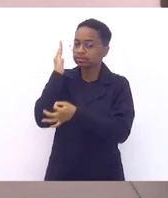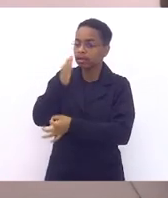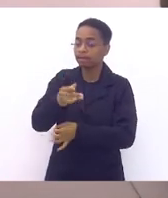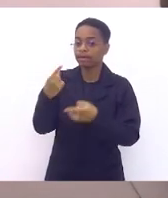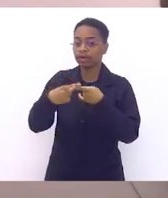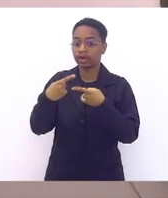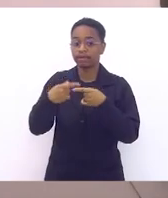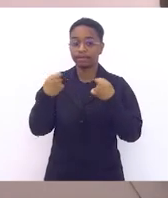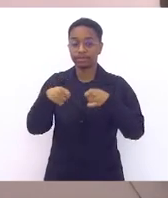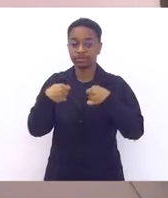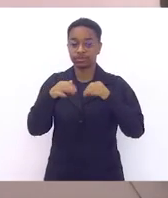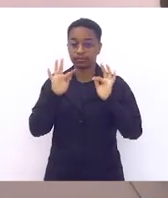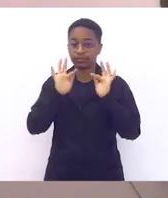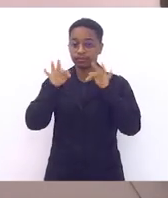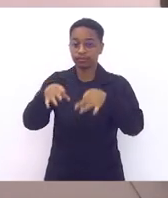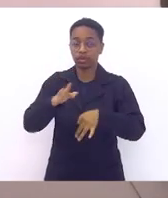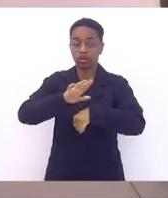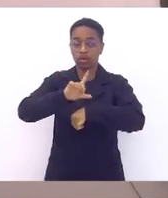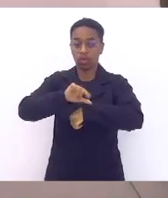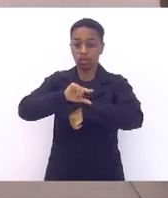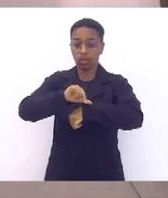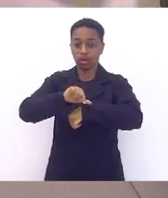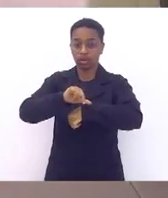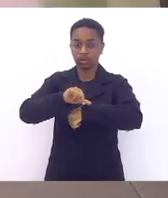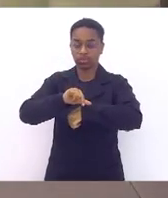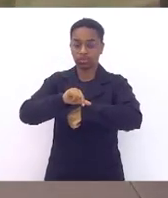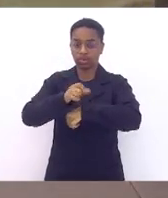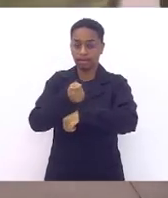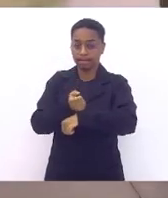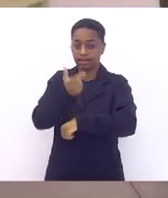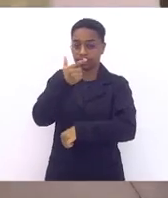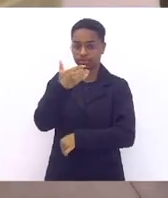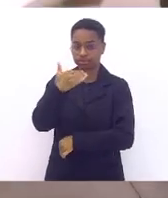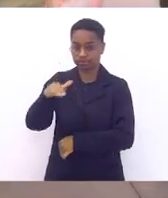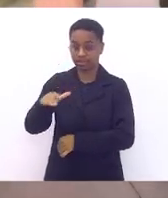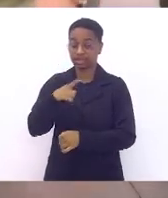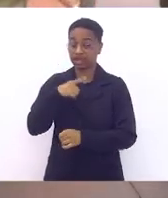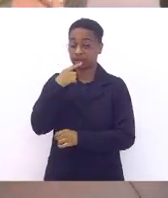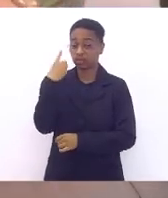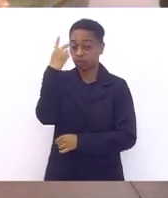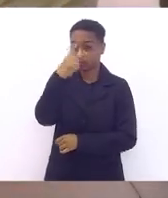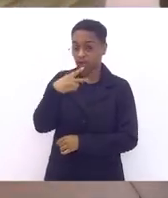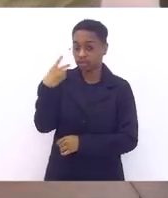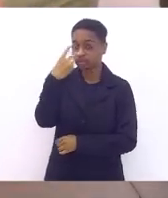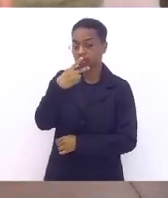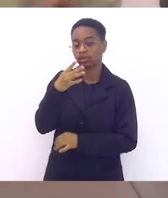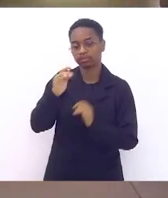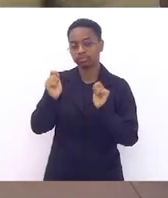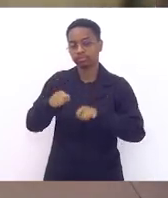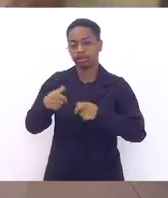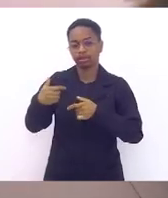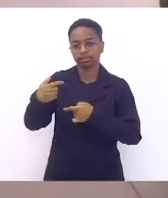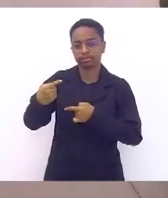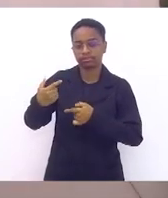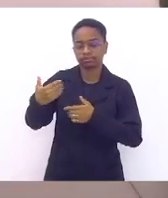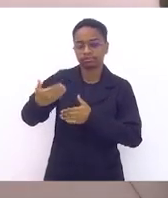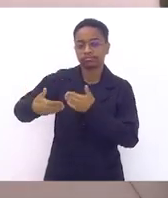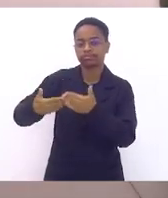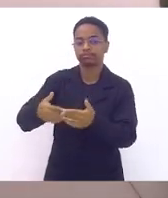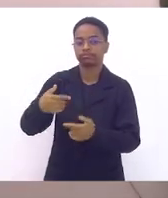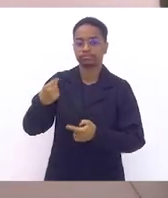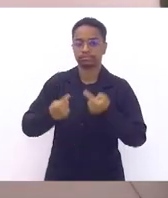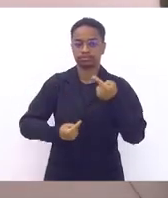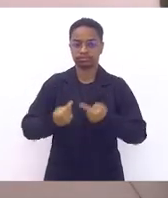encerrar também esta audiência às 12h30. Então, temos 2 horas bem tranquilas para seguirmos aqui. E, ao